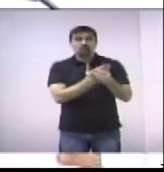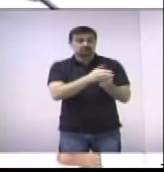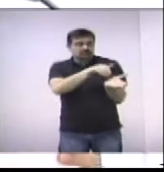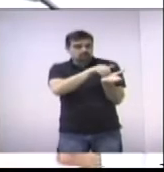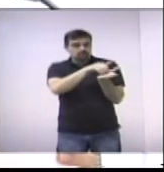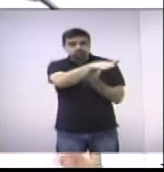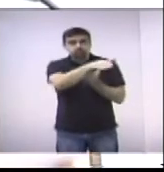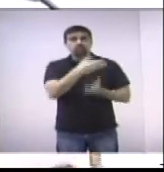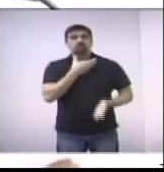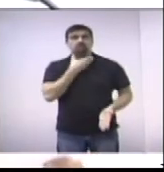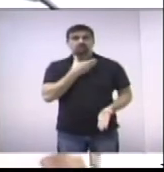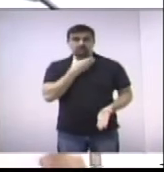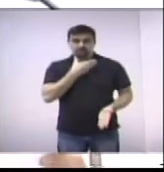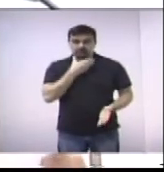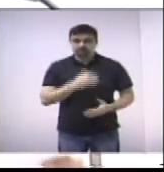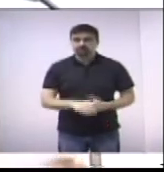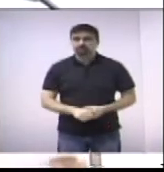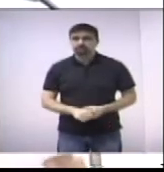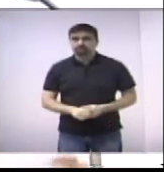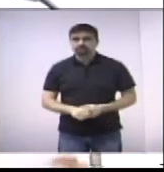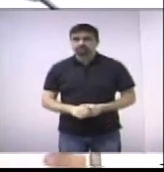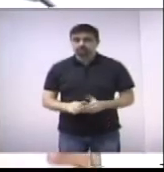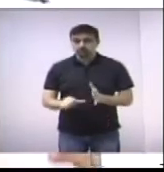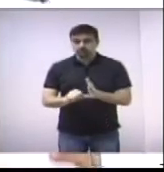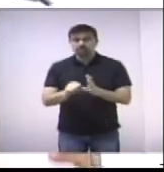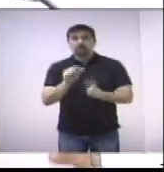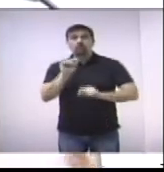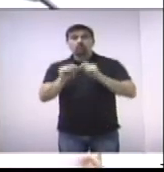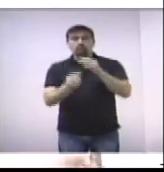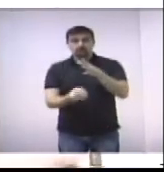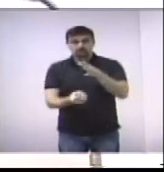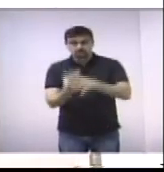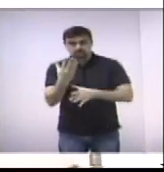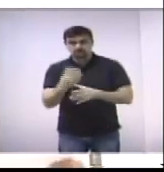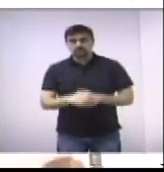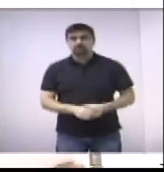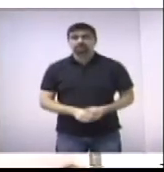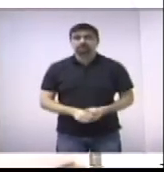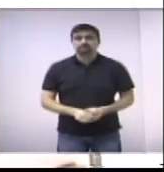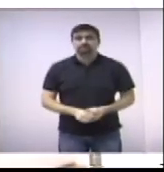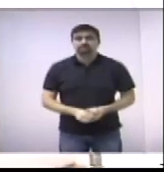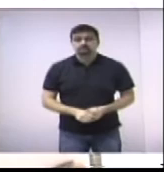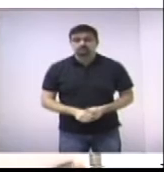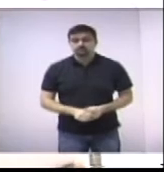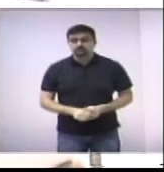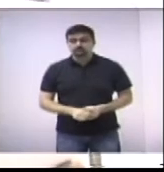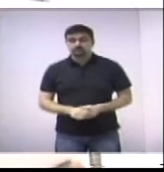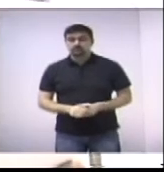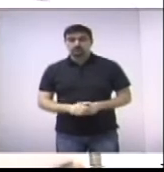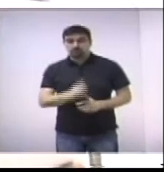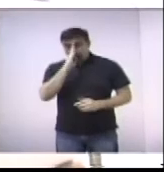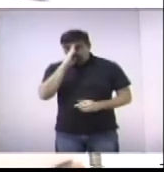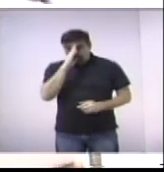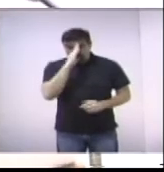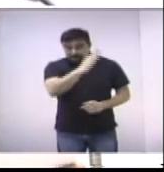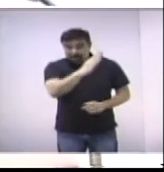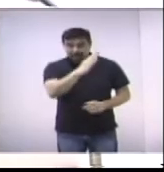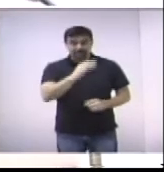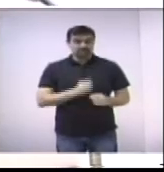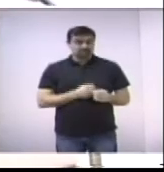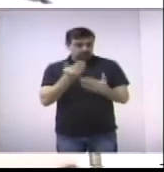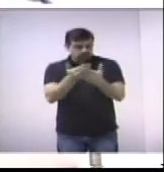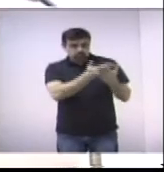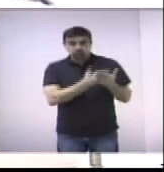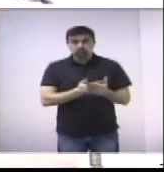cassação. Vejamos. Primeiro, dos fatos. Quarto, o objeto central da presente se expressa